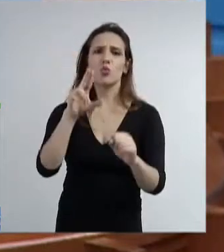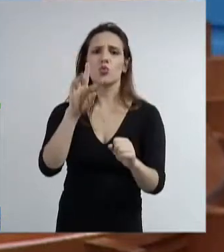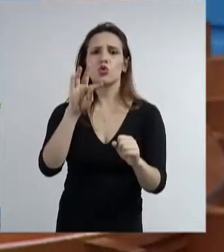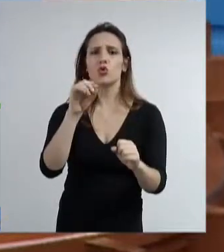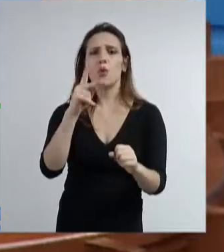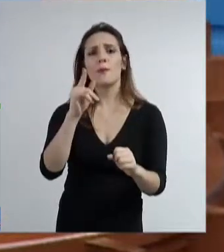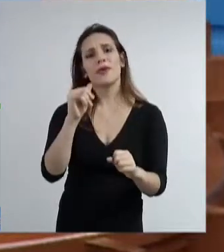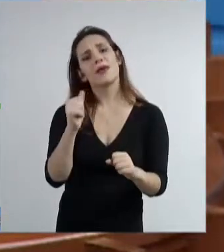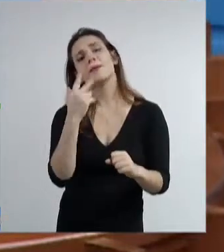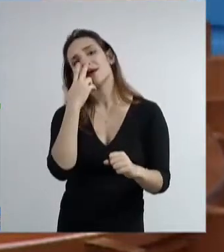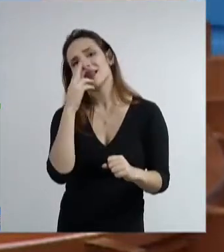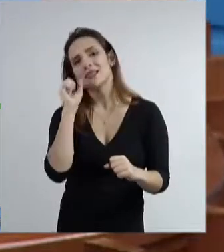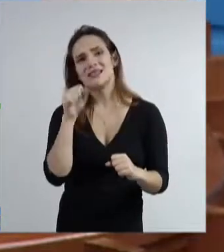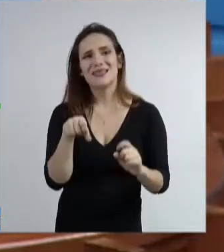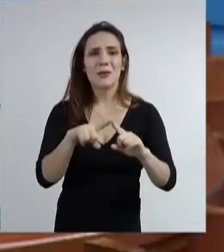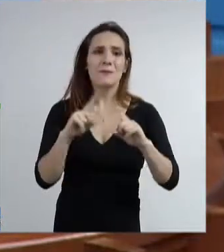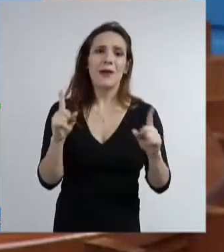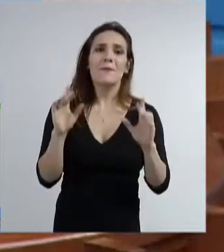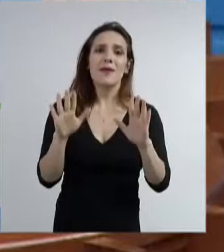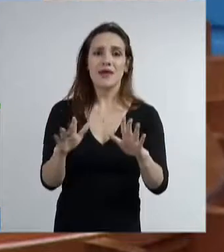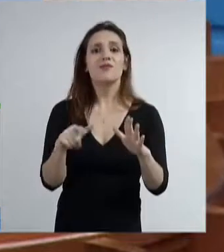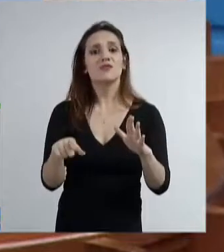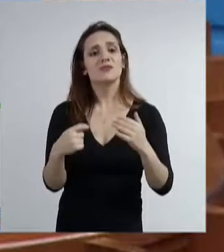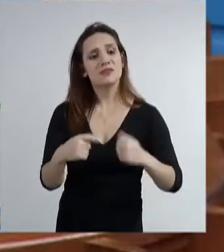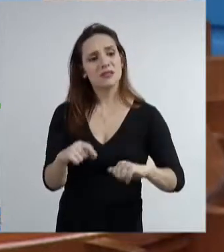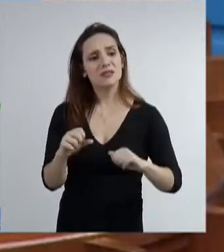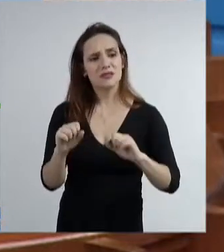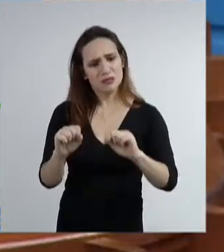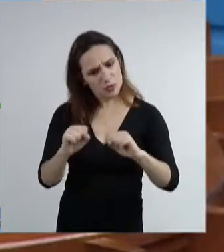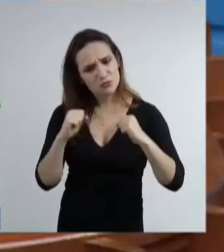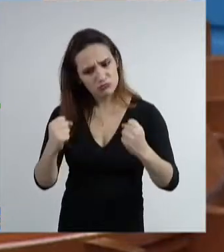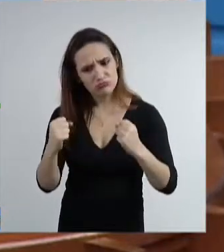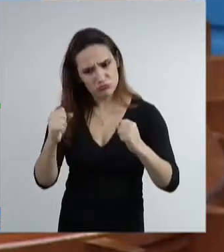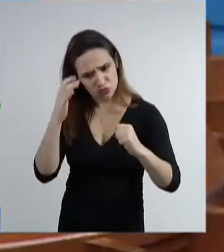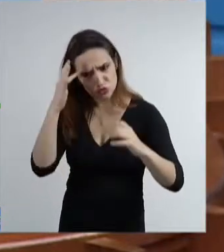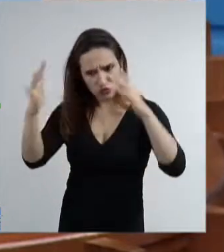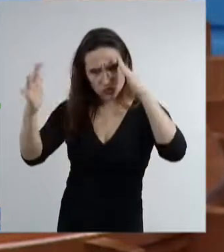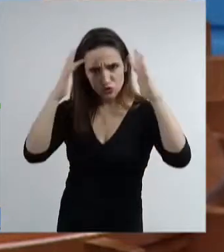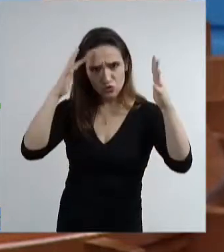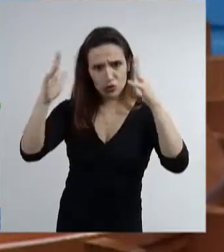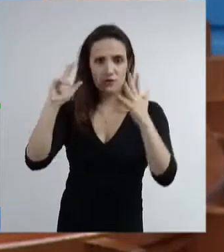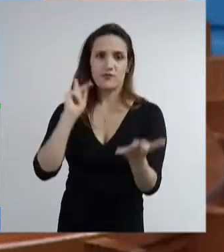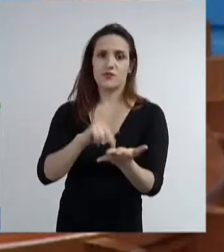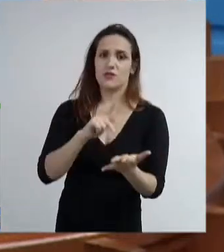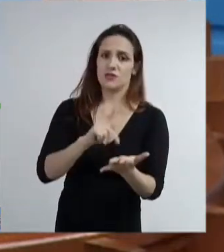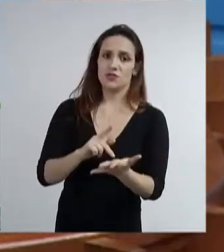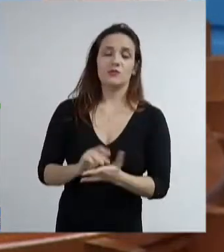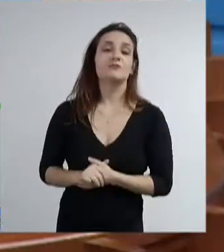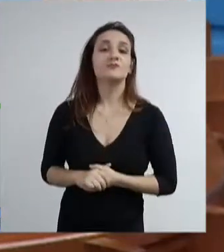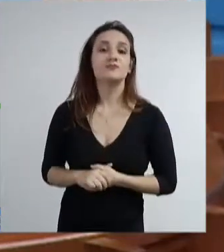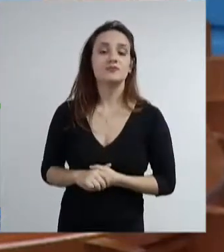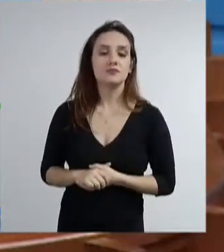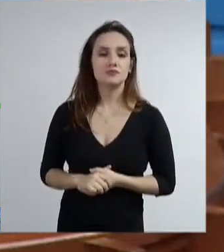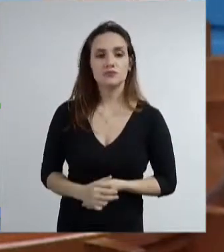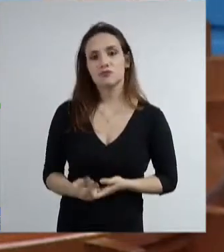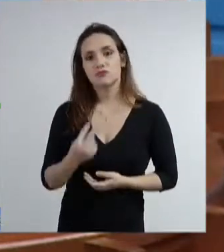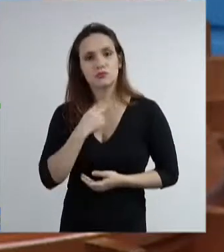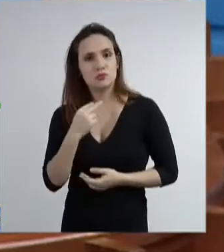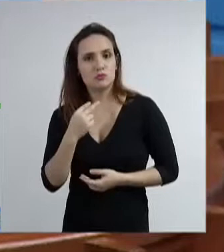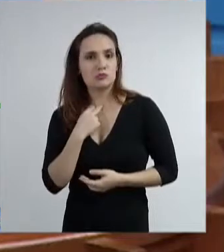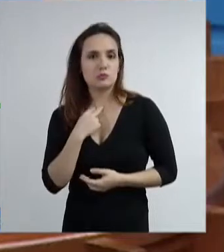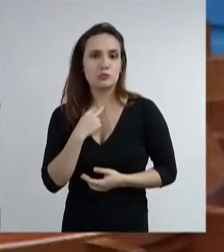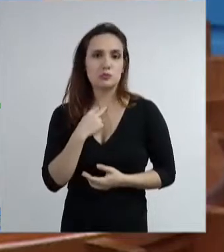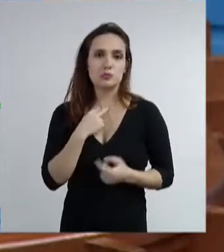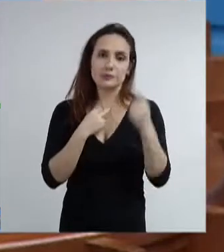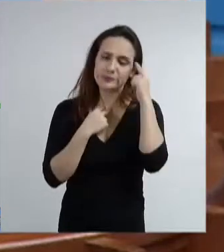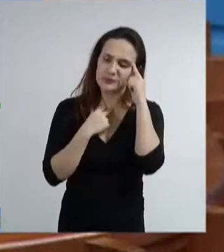Pode ser. Mas nós temos que viver também de utopias, de sonhos. Nós não podemos a todo